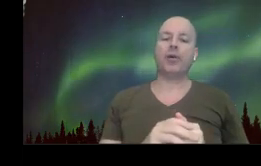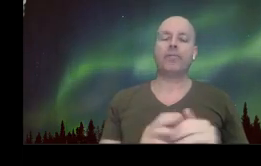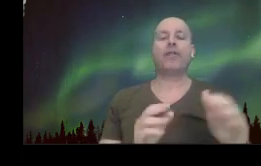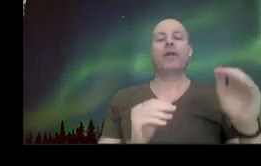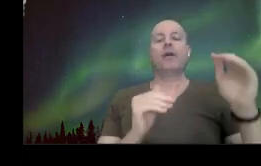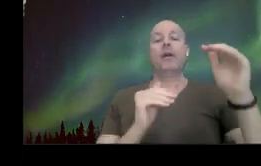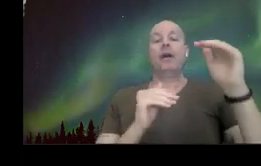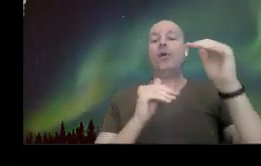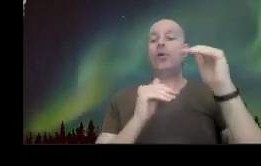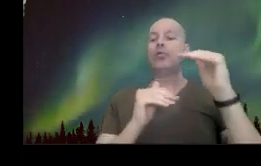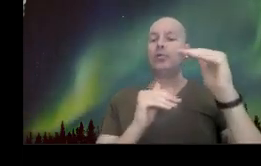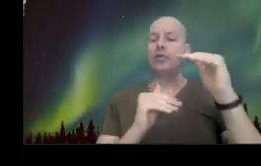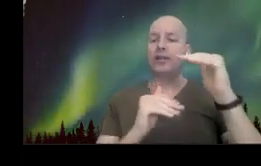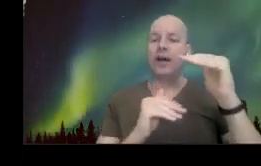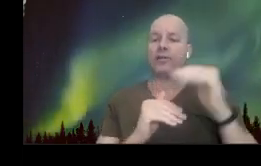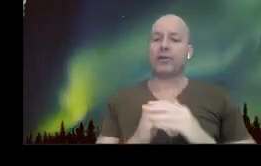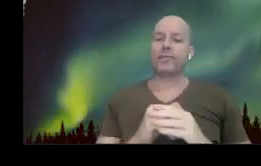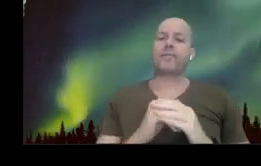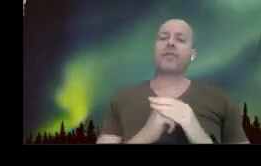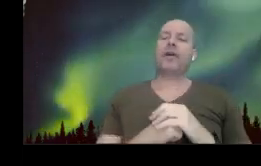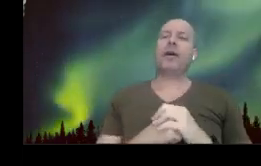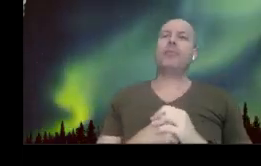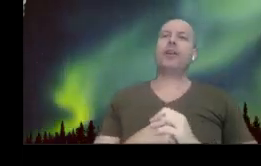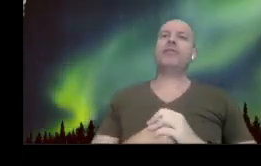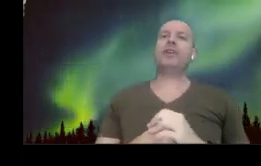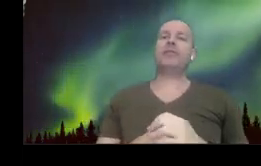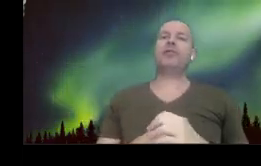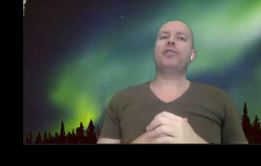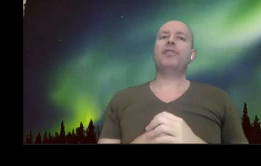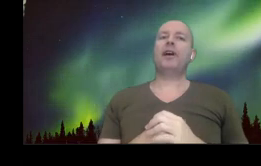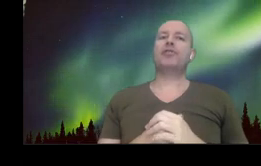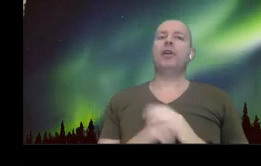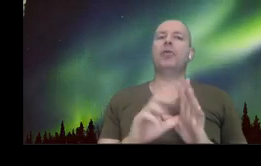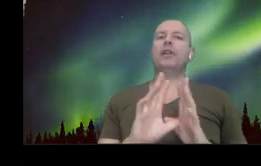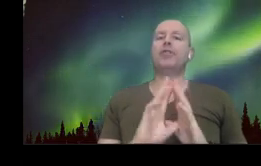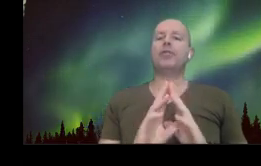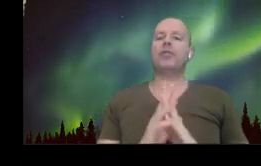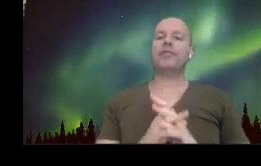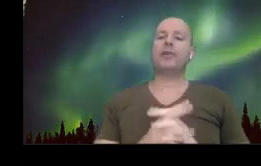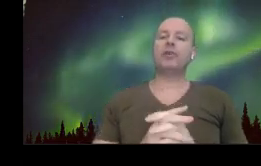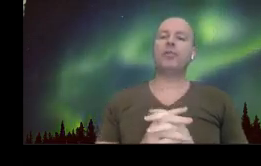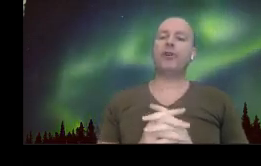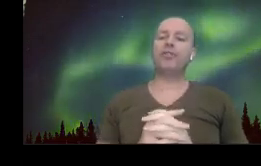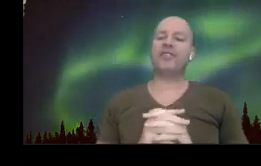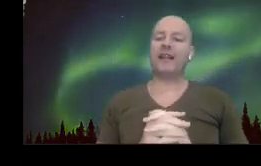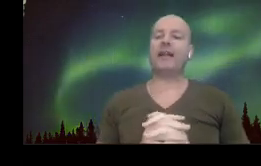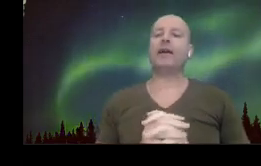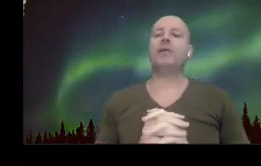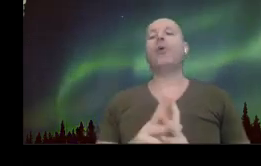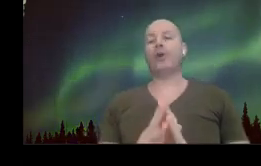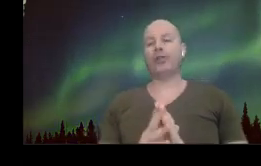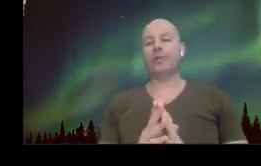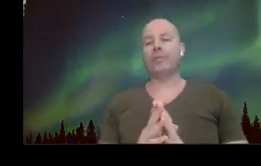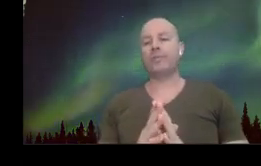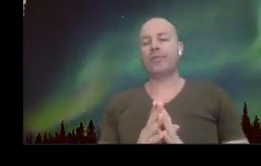proteção integral. Uso sustentável é porque, assim, as pessoas às vezes acham: não, unidade de conservação não pode fazer